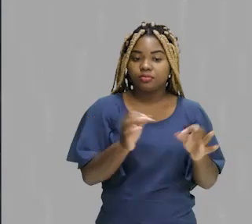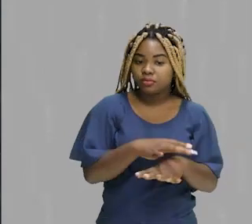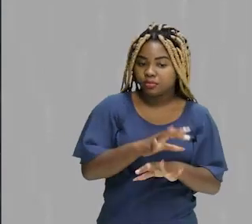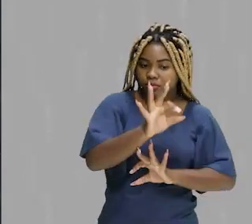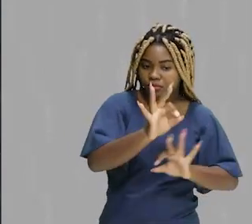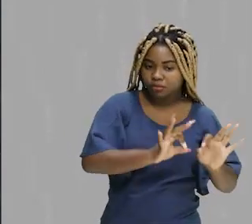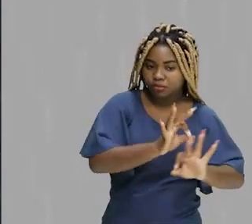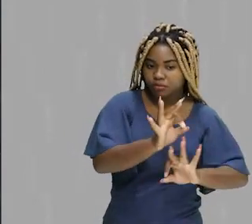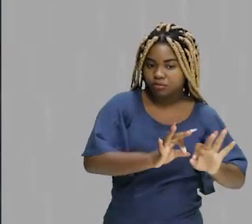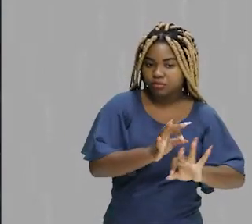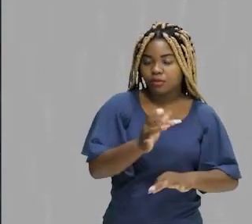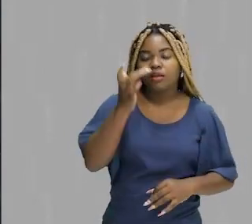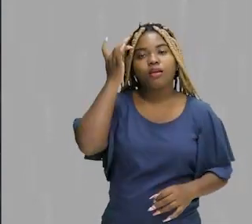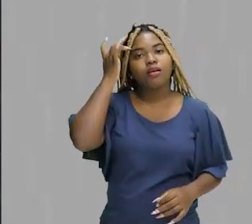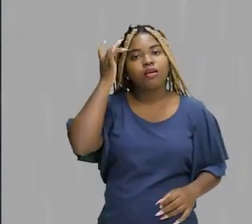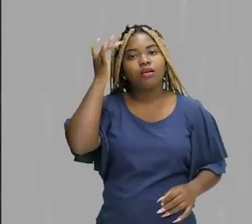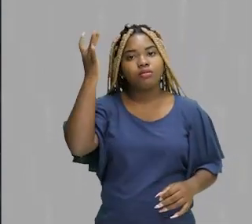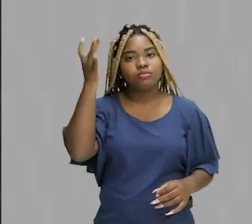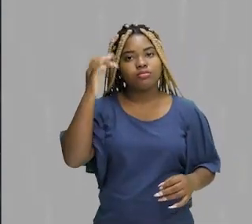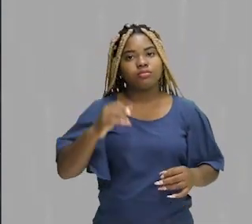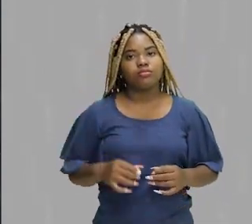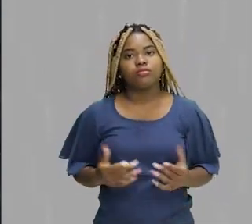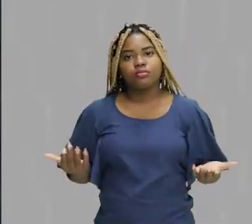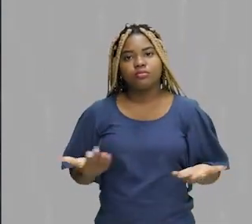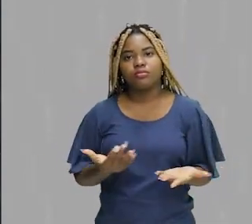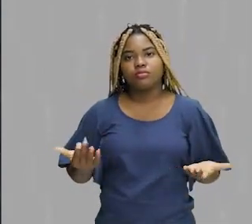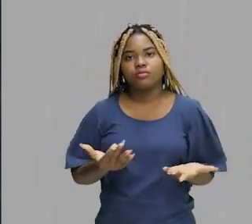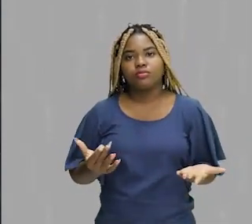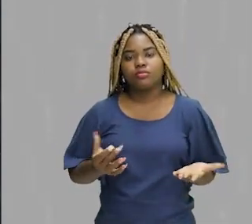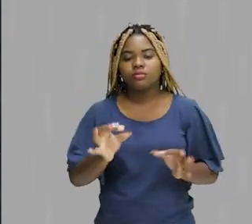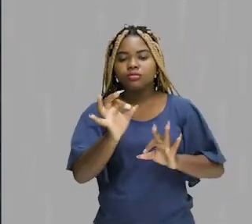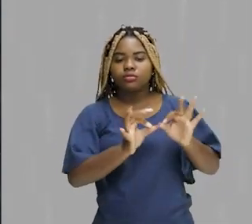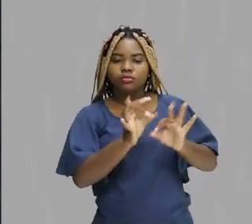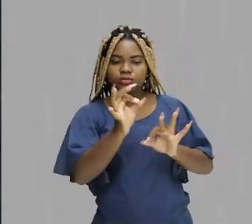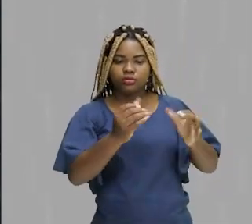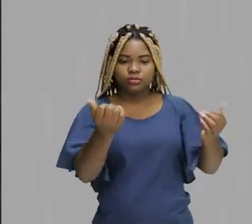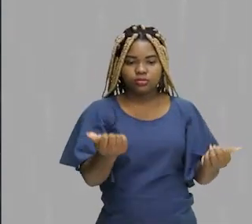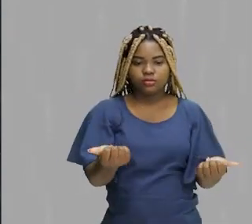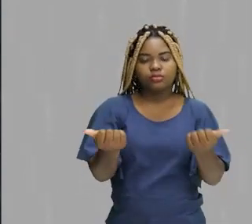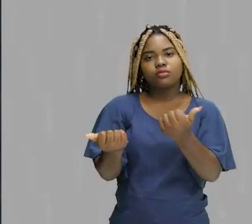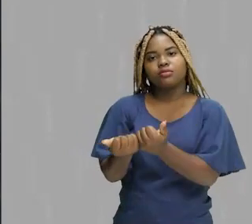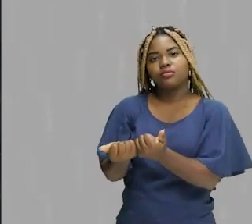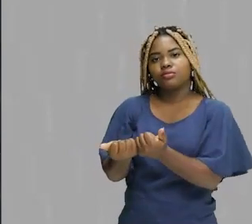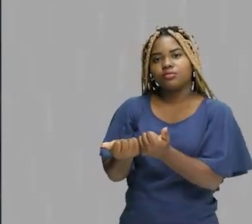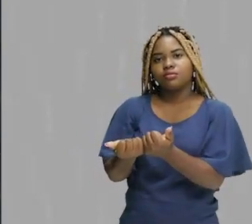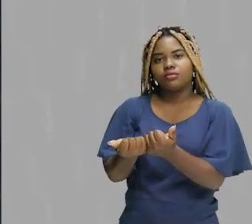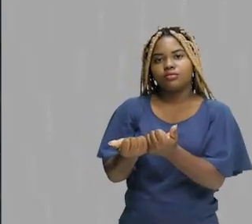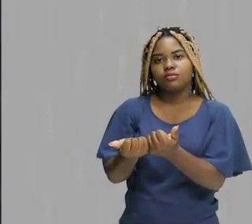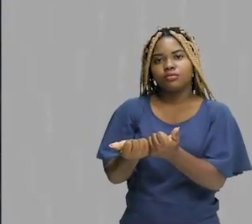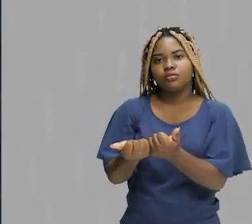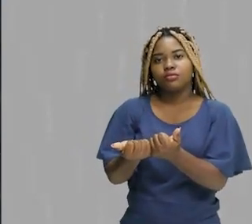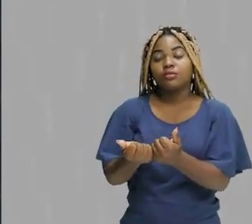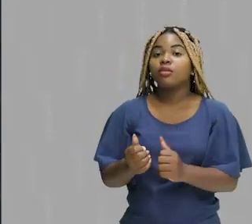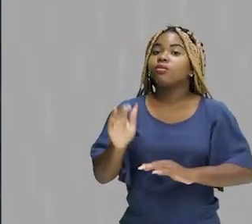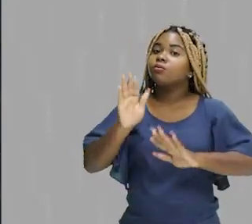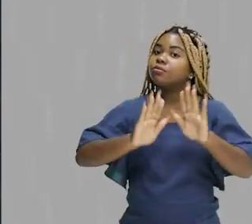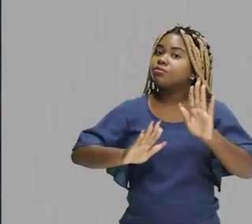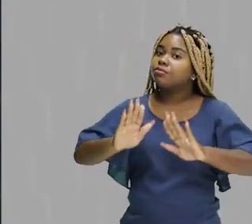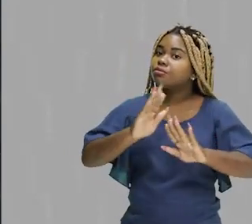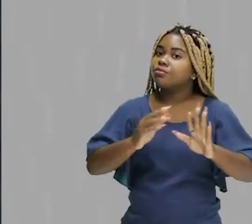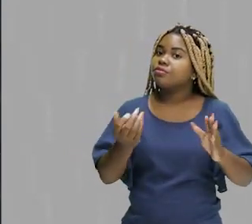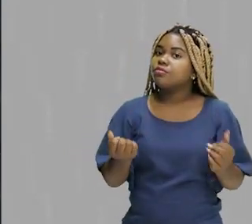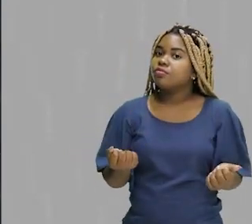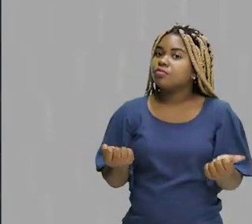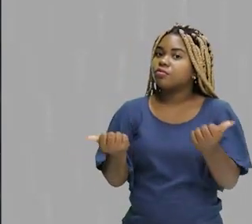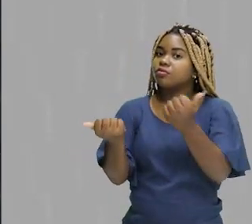agora ficou extremamente fácil. O que nós vamos fazer? Apenas substituir os valores. Só devemos ter o cuidado de